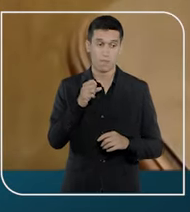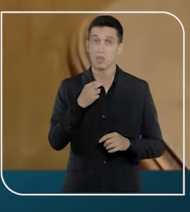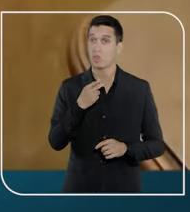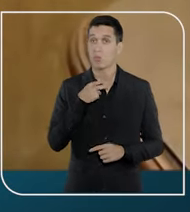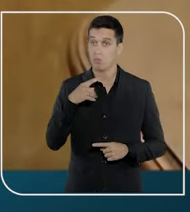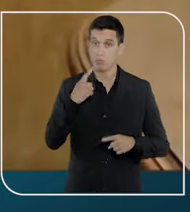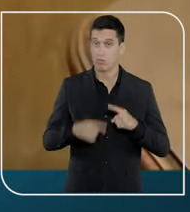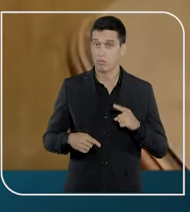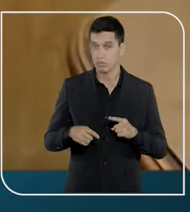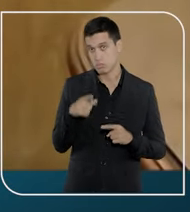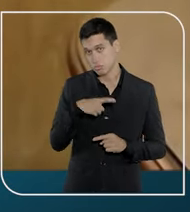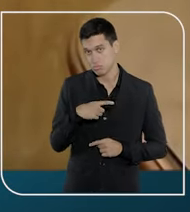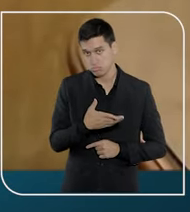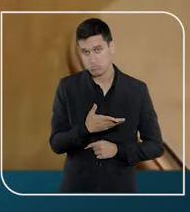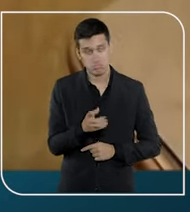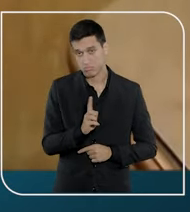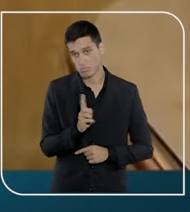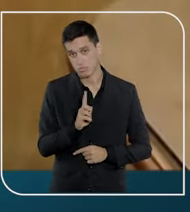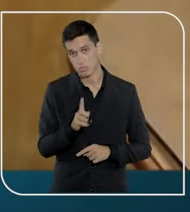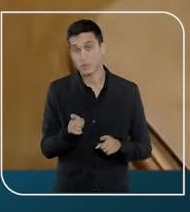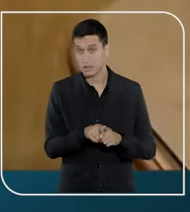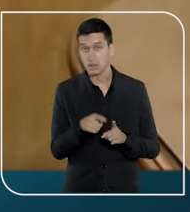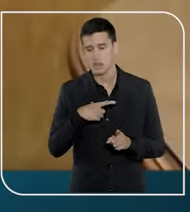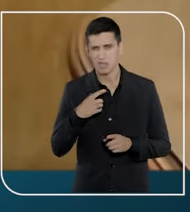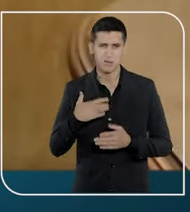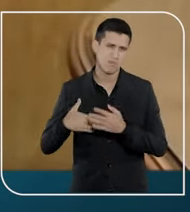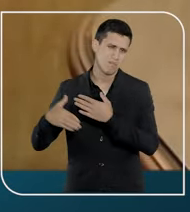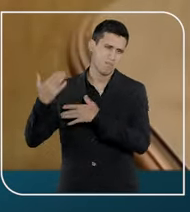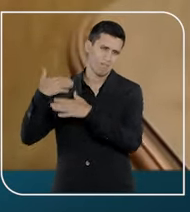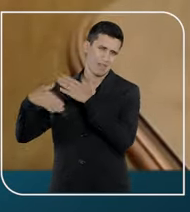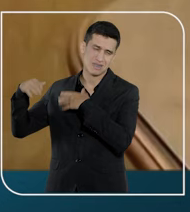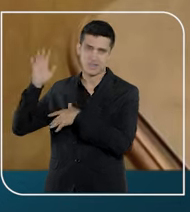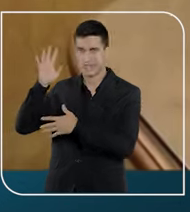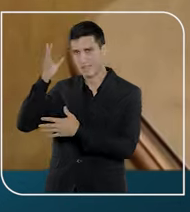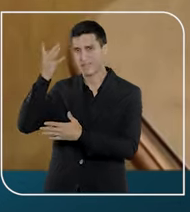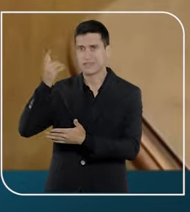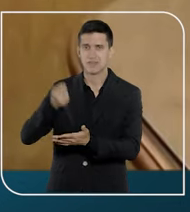uma decisão antiga, de 2017,